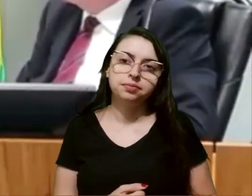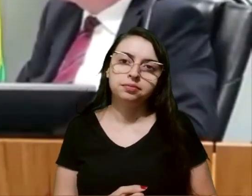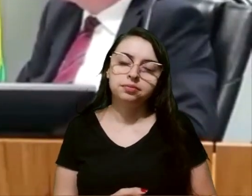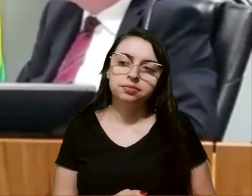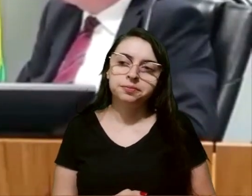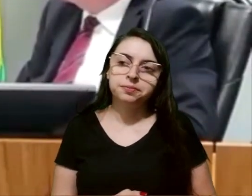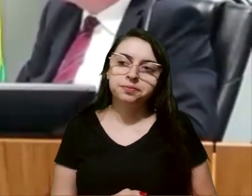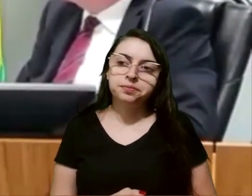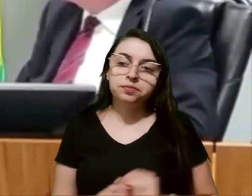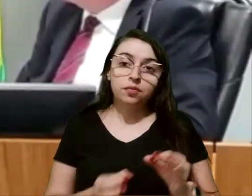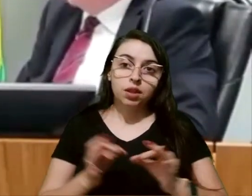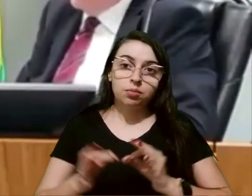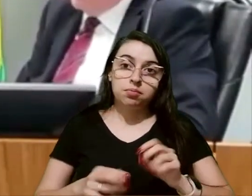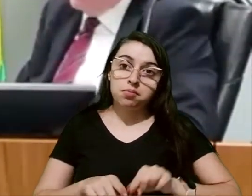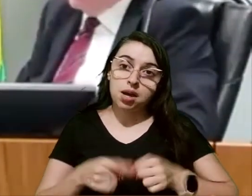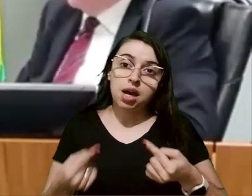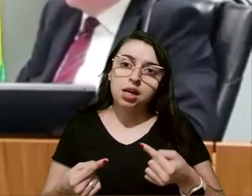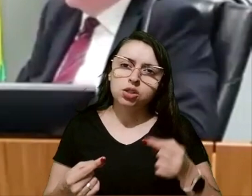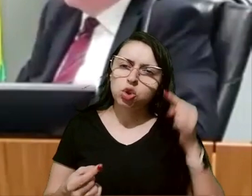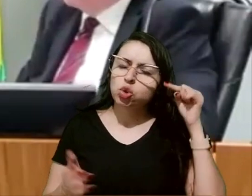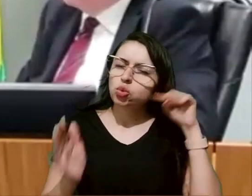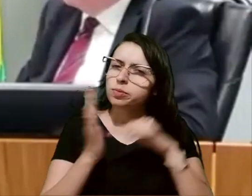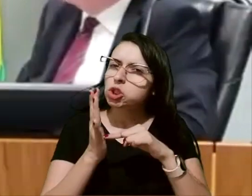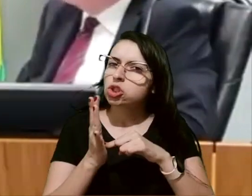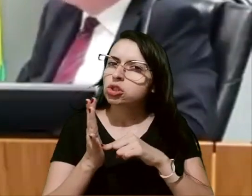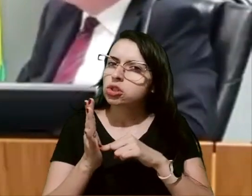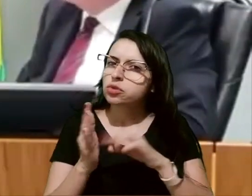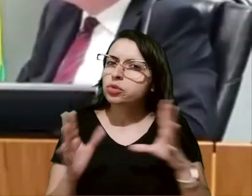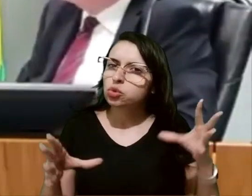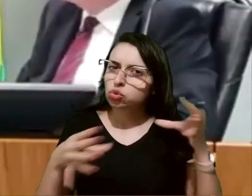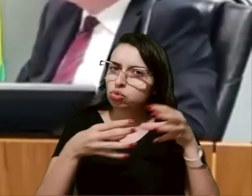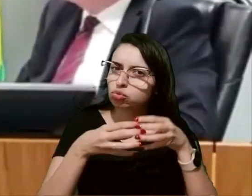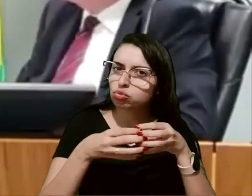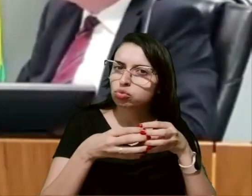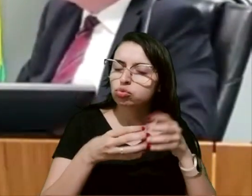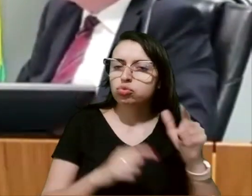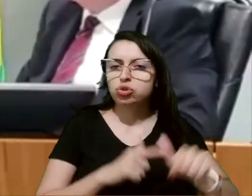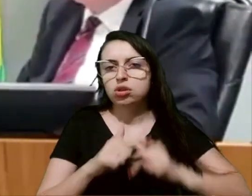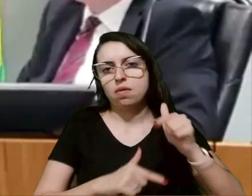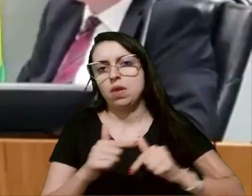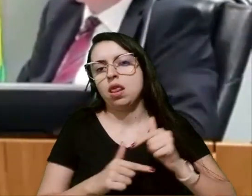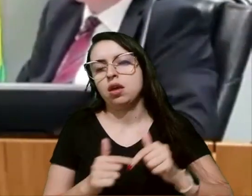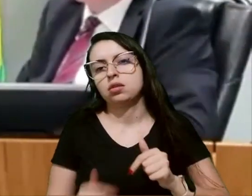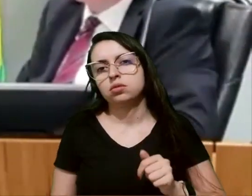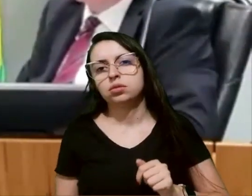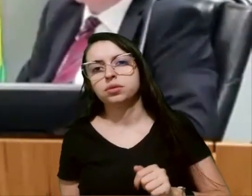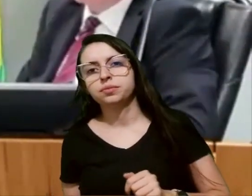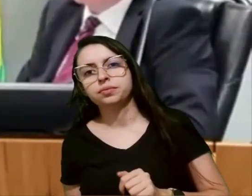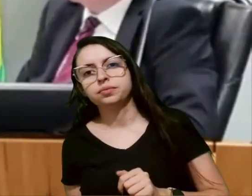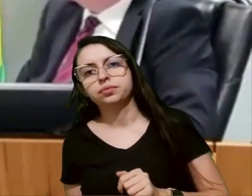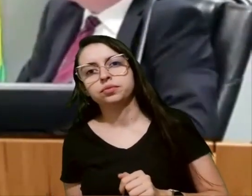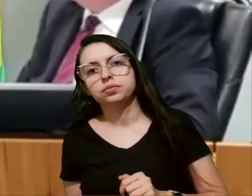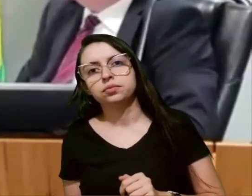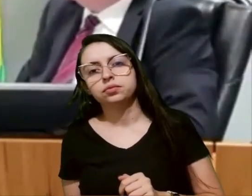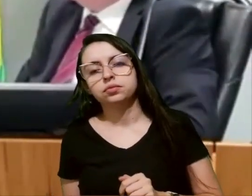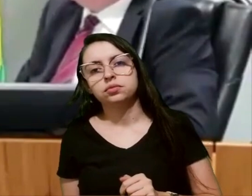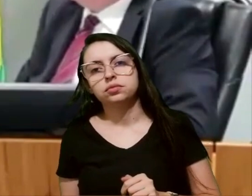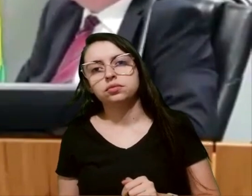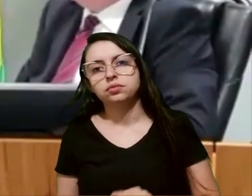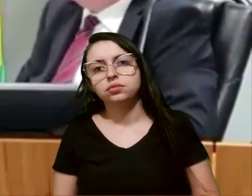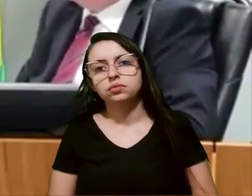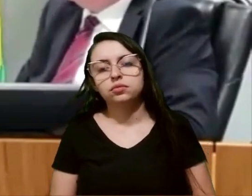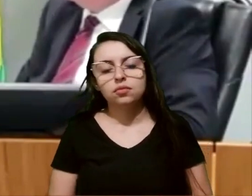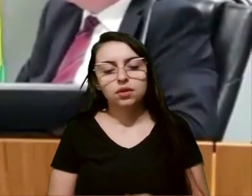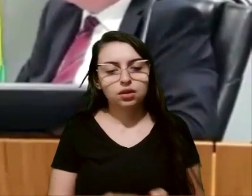Essa é a lógica do sistema. Agora, o nosso objetivo conjunto de todos os operadores é evidentemente o